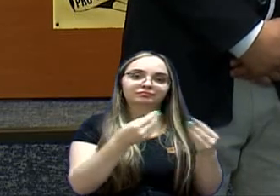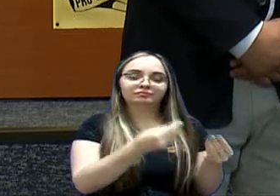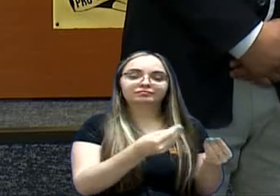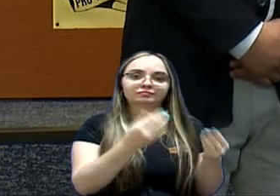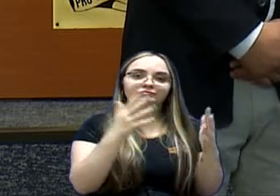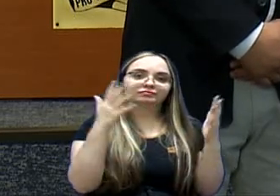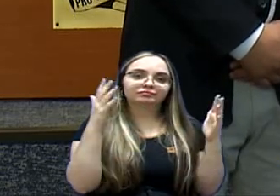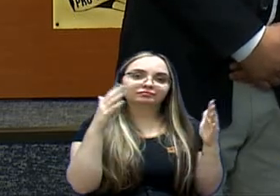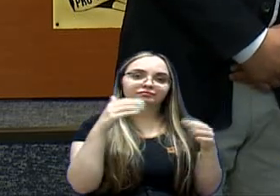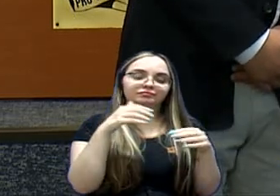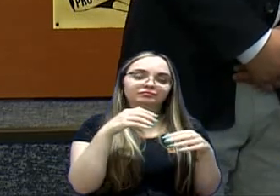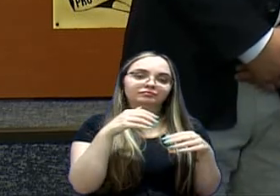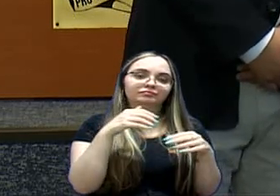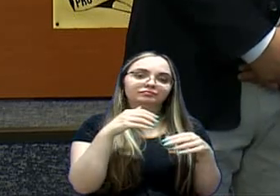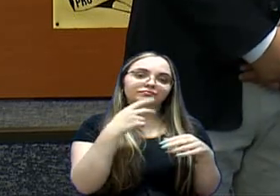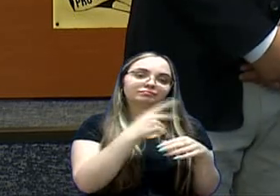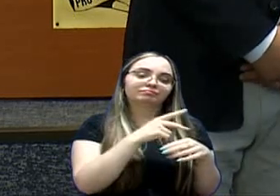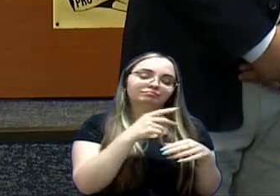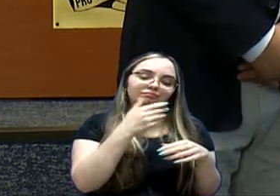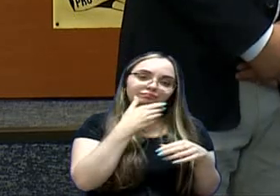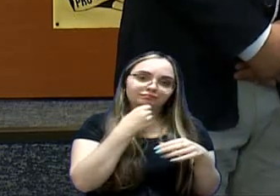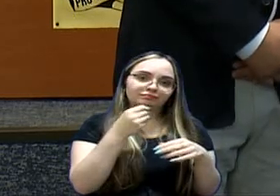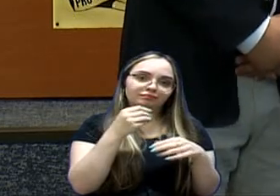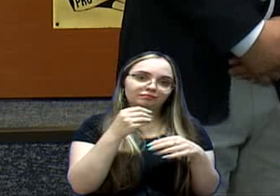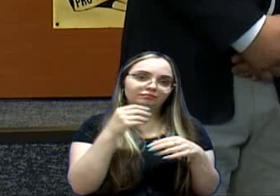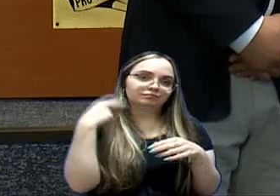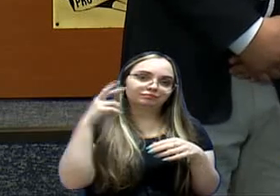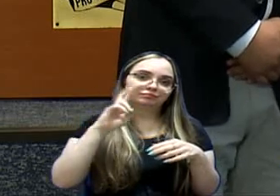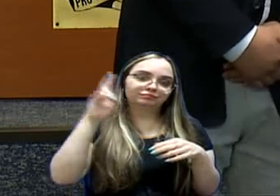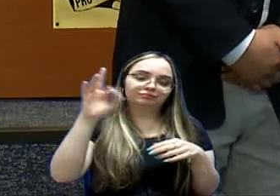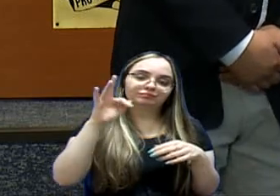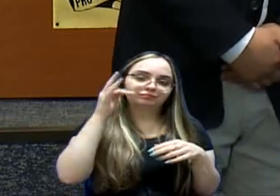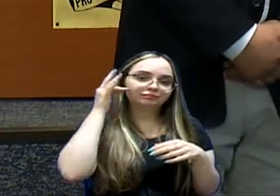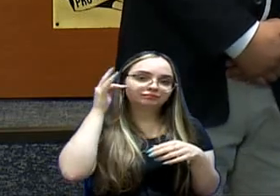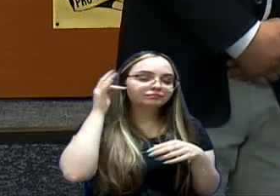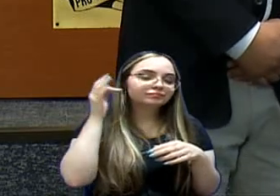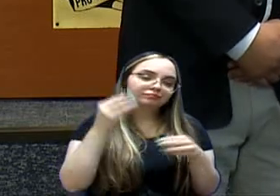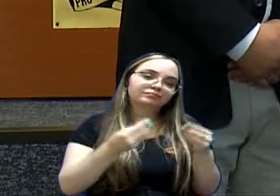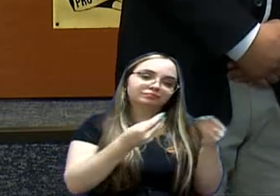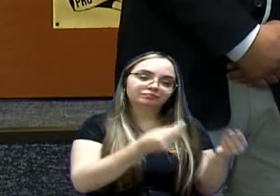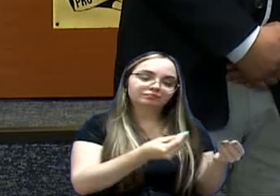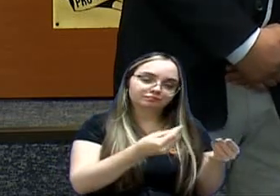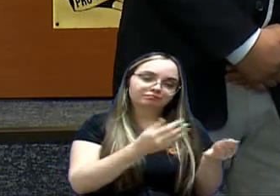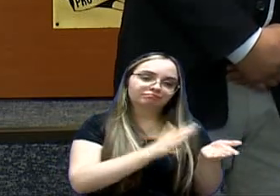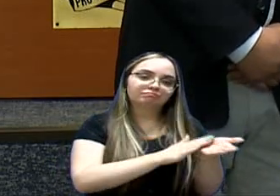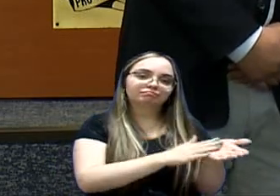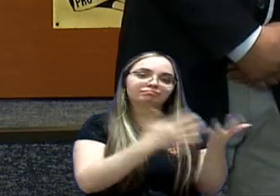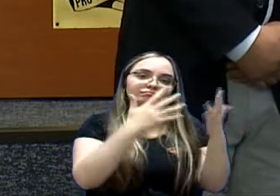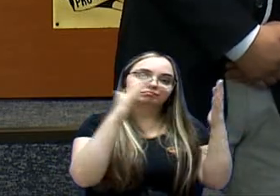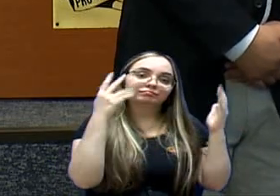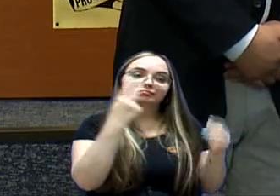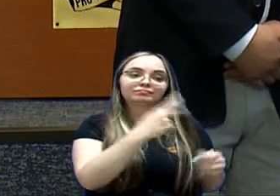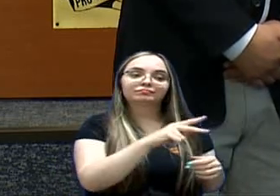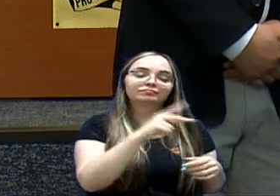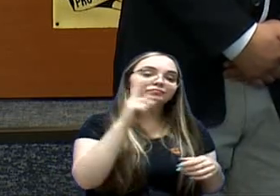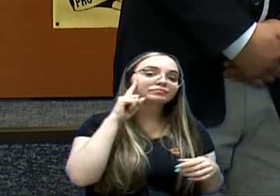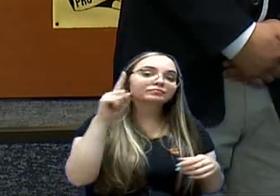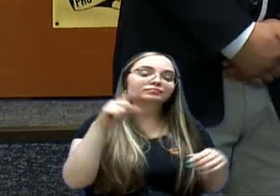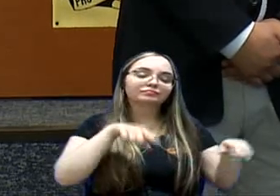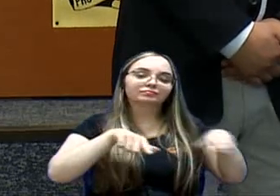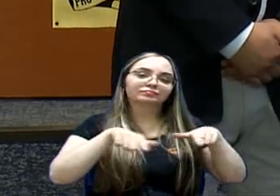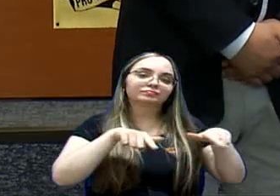do nobre vereador Fausto Pérez, consignando na ata de seus trabalhos o voto de congratulações em homenagem ao Dia